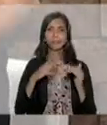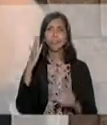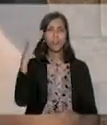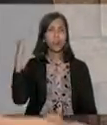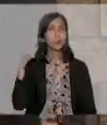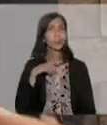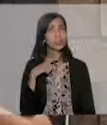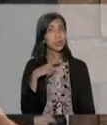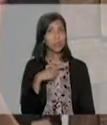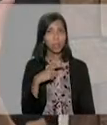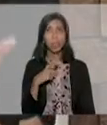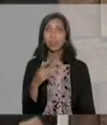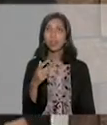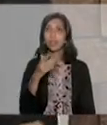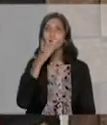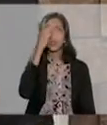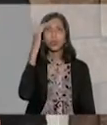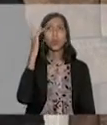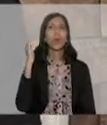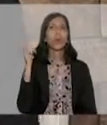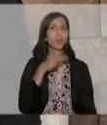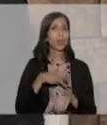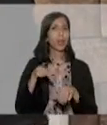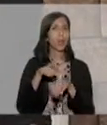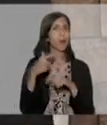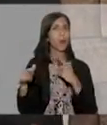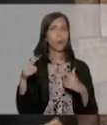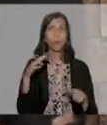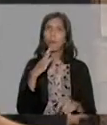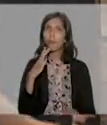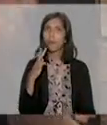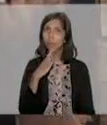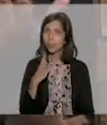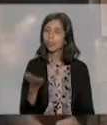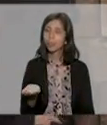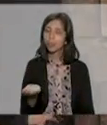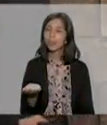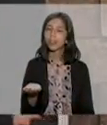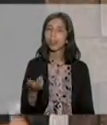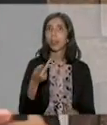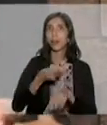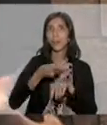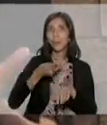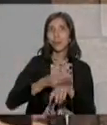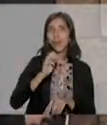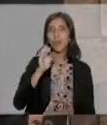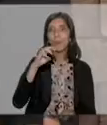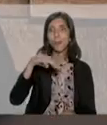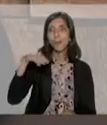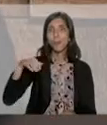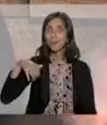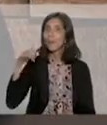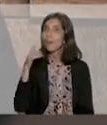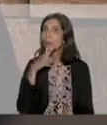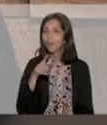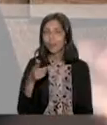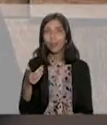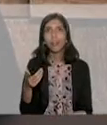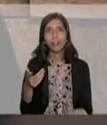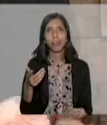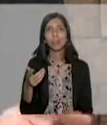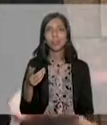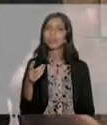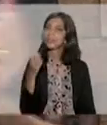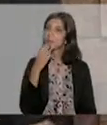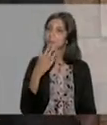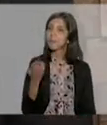né? E sucessos com reconhecimento internacional, né? Chiquérrimo. Minha Thelma aqui tem um M, não é todo dia que você recebe uma pessoa